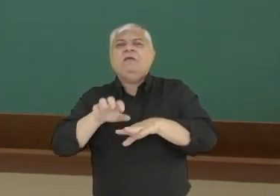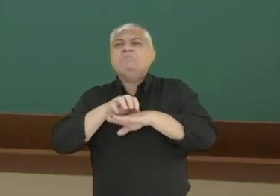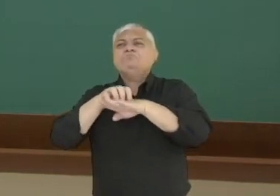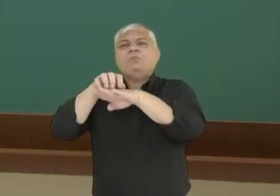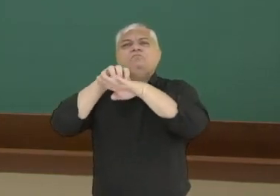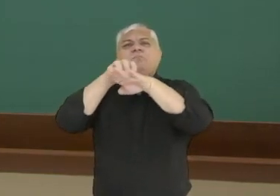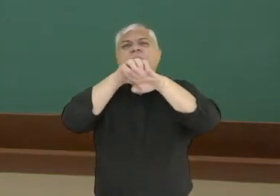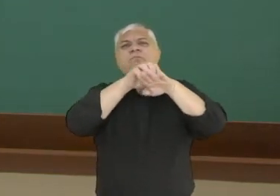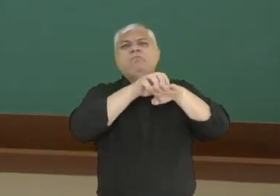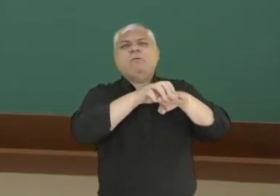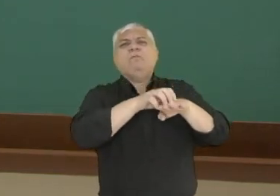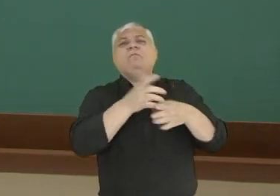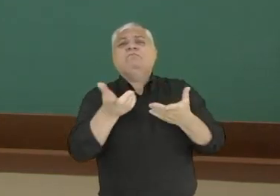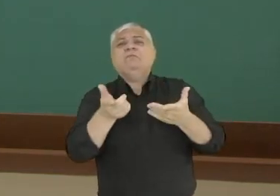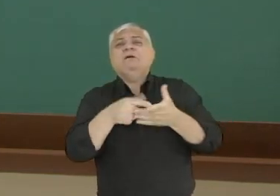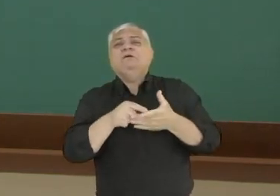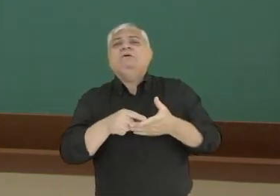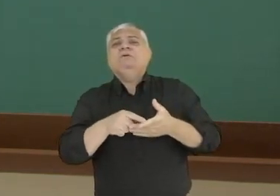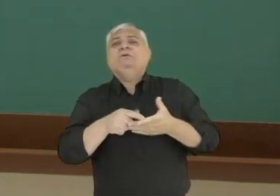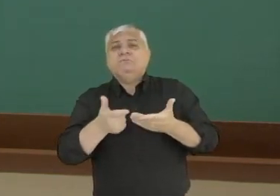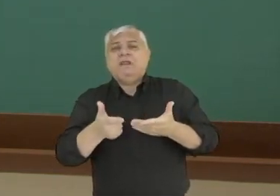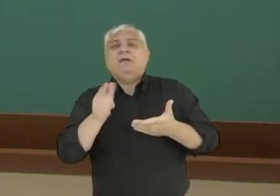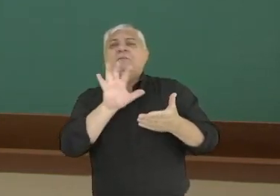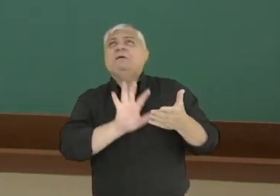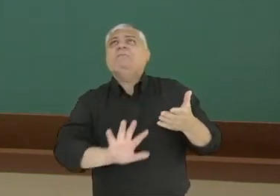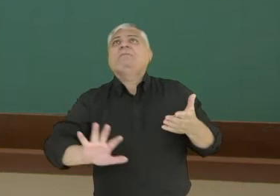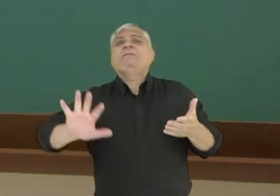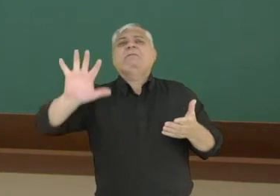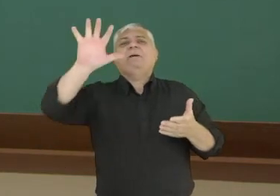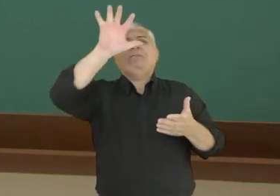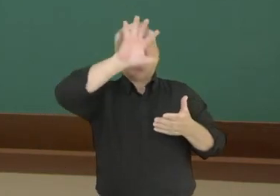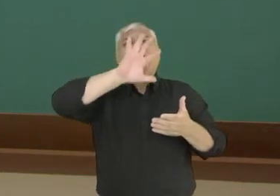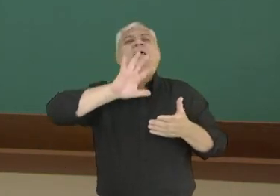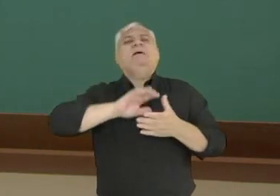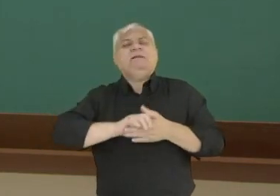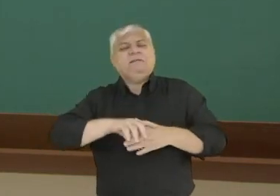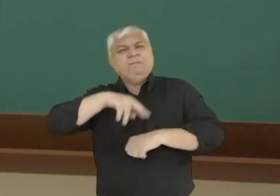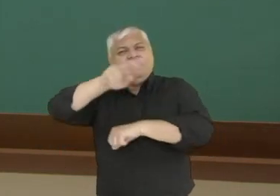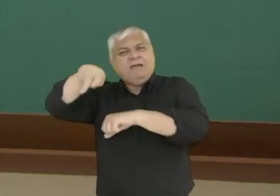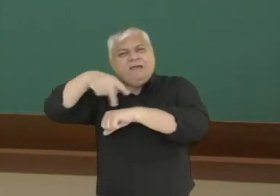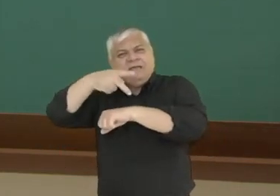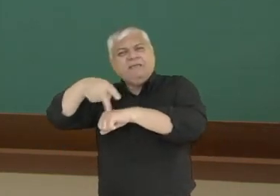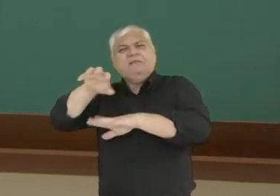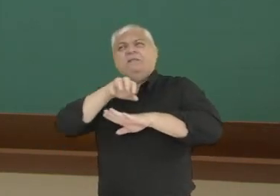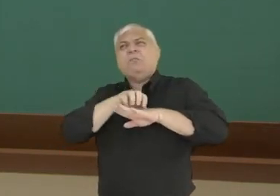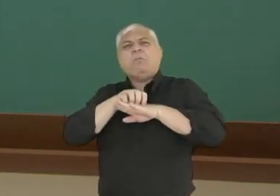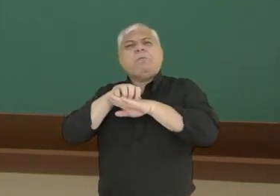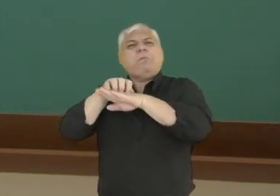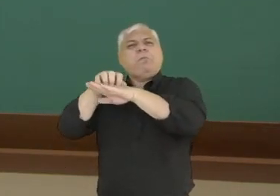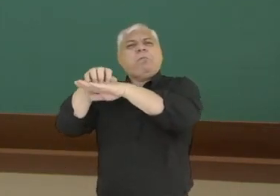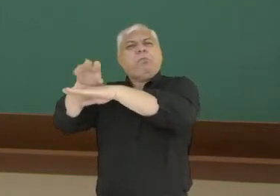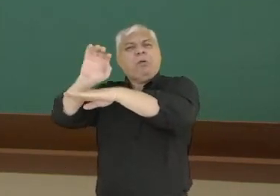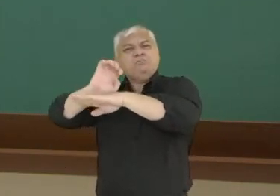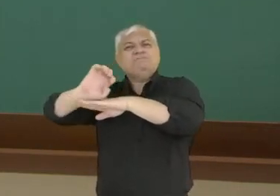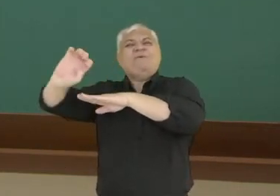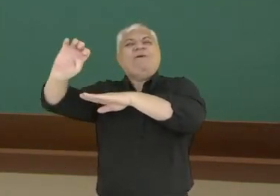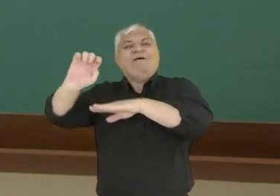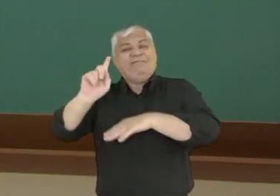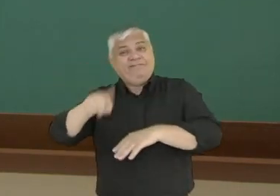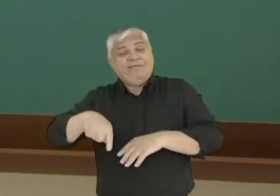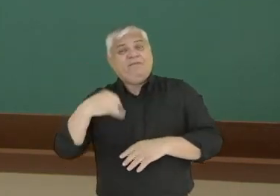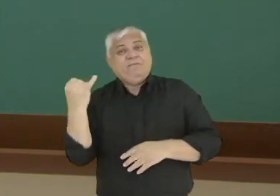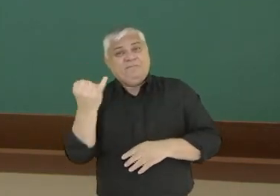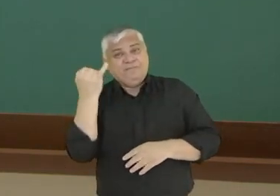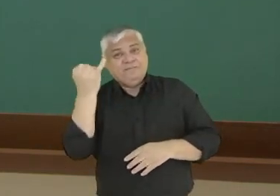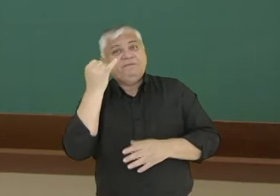produzido na agropecuária da região sul para outras regiões do mundo para outros países do mundo por isso é importantíssimo o